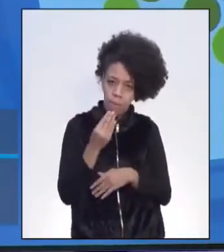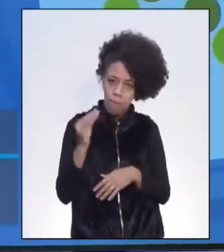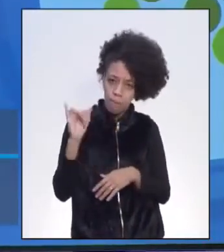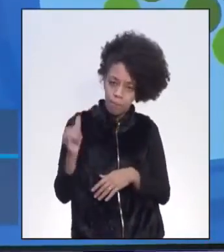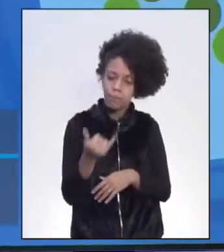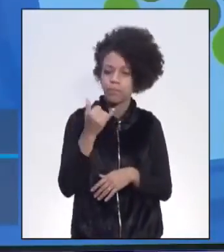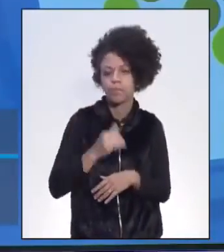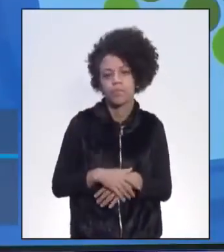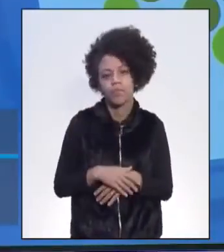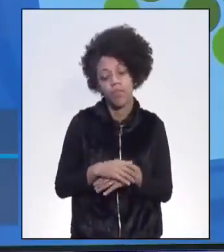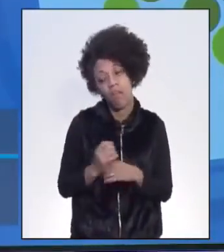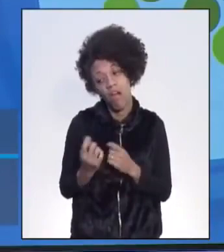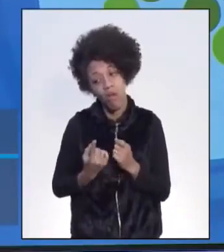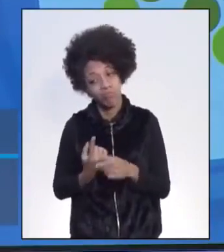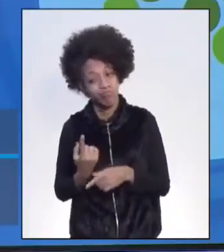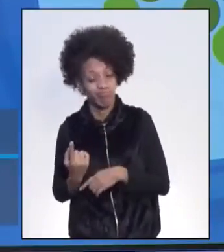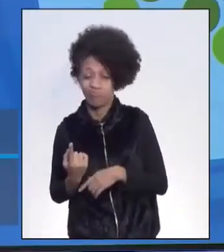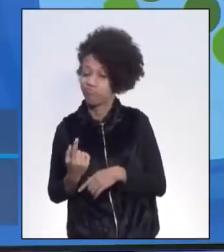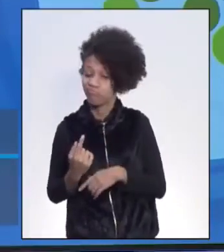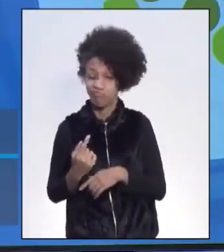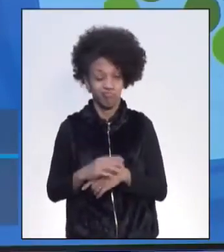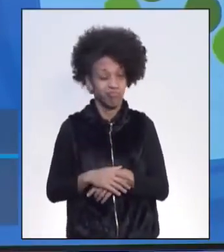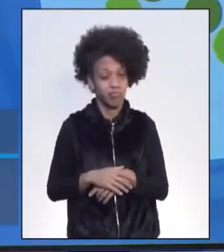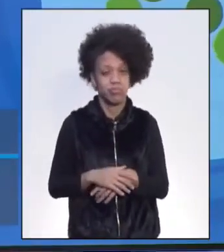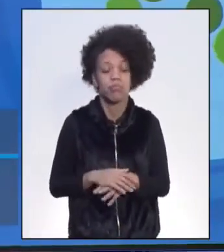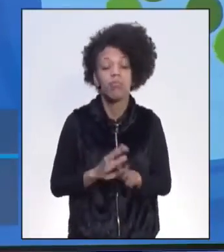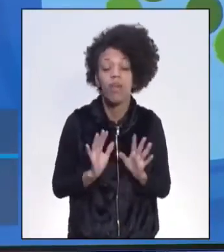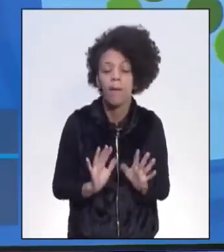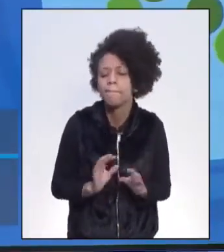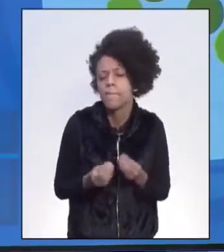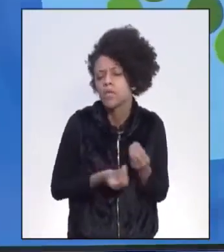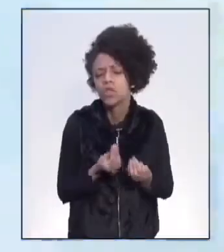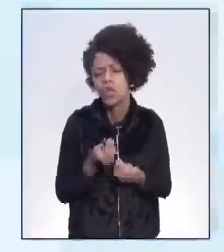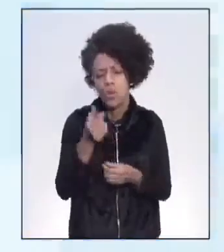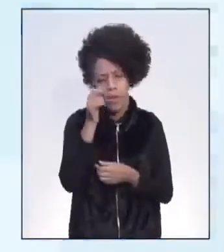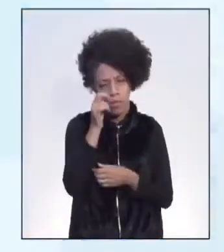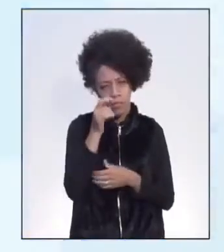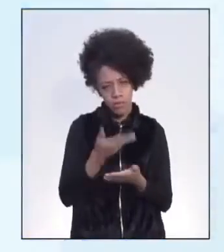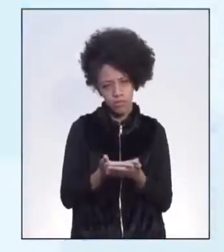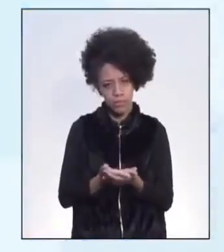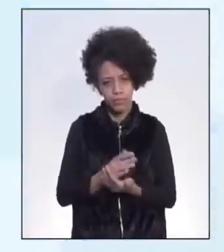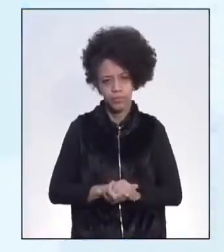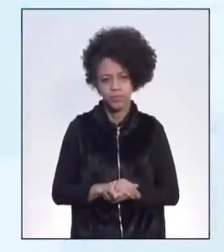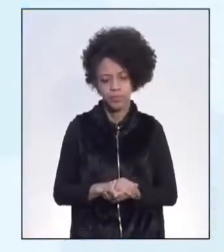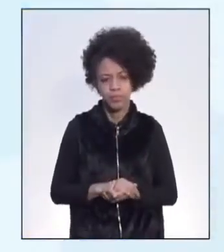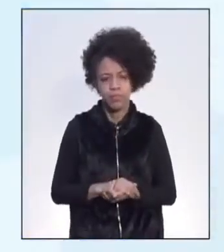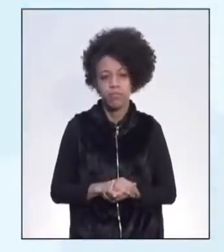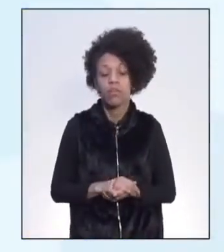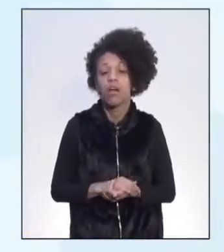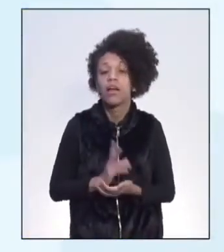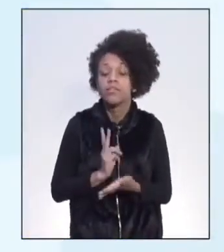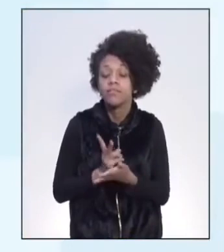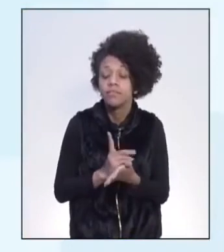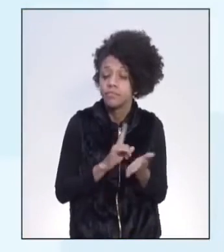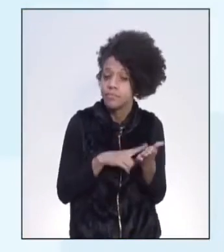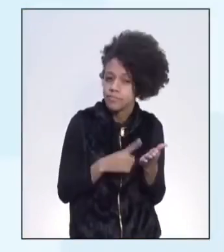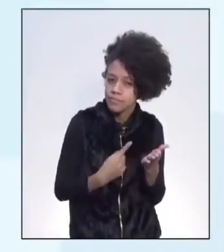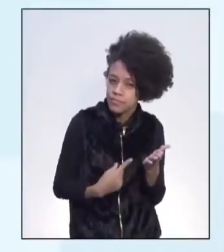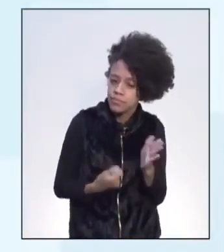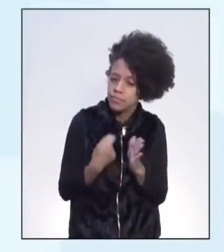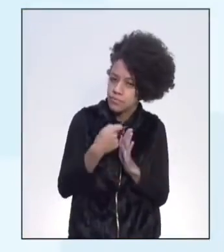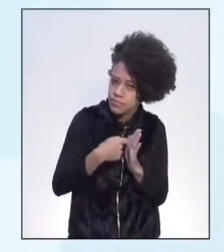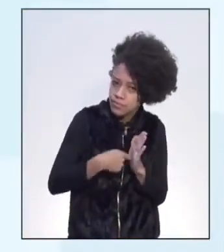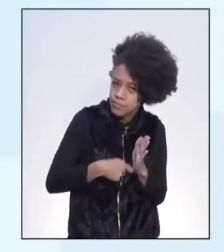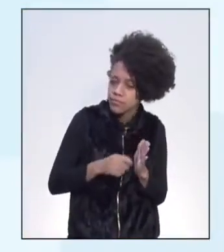ter aproveitado mais. Tá bom? Bom, como que a gente pode acompanhar essa aula aí? Então é sempre bom a gente ter um caderninho para